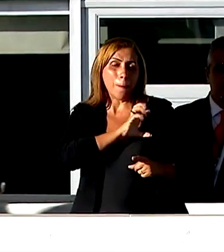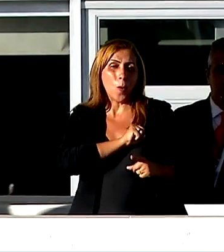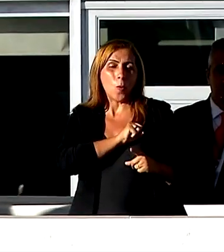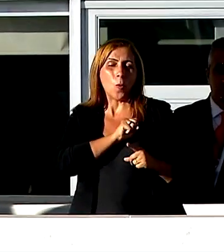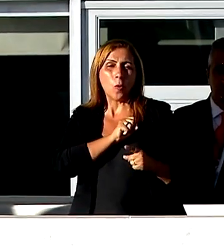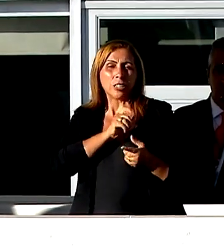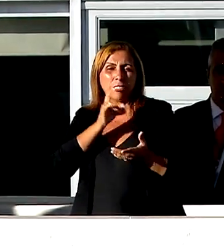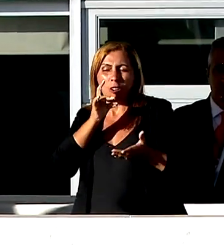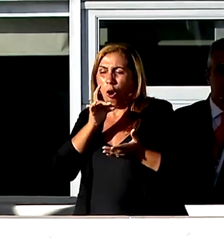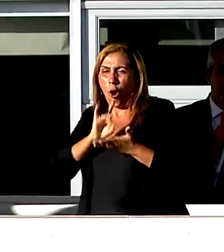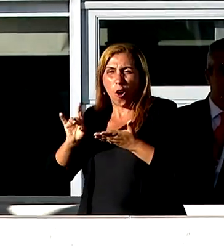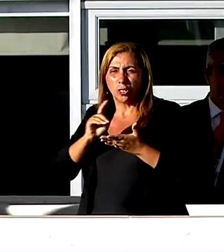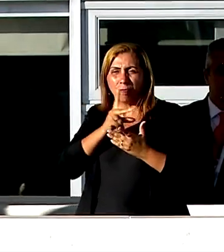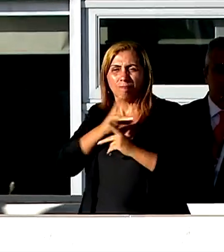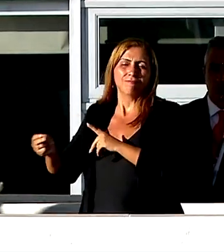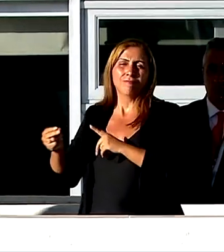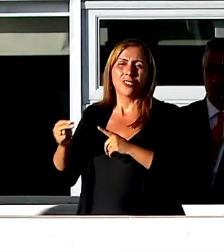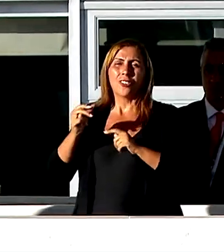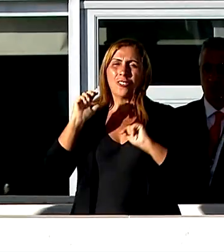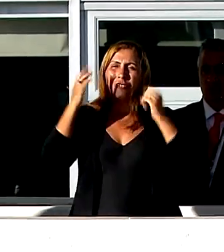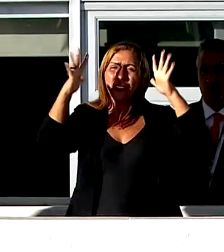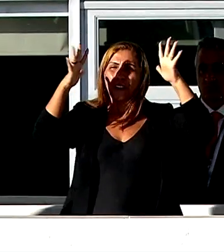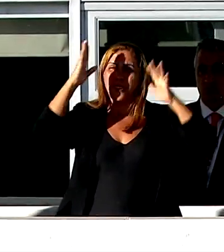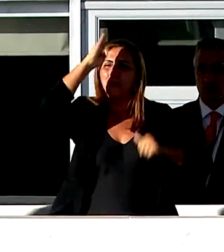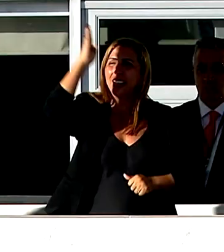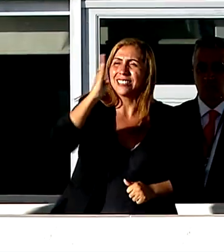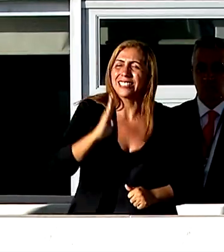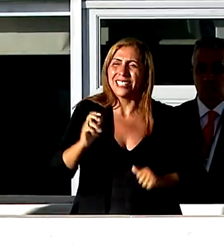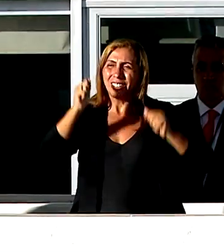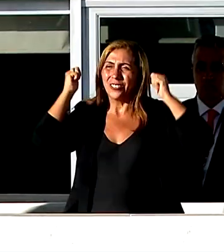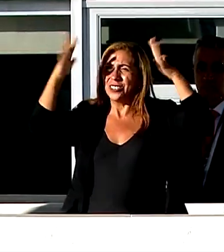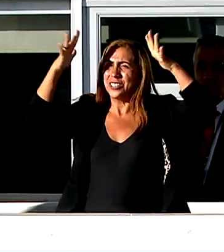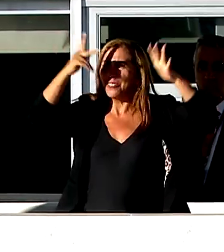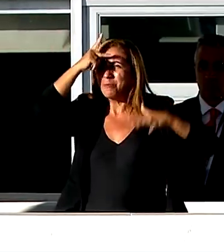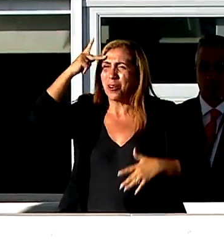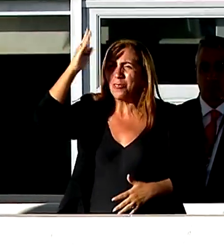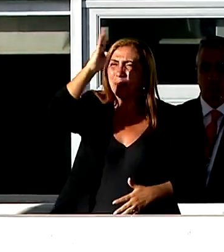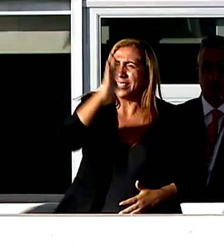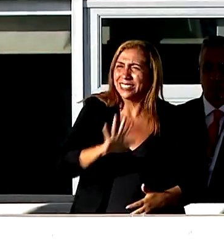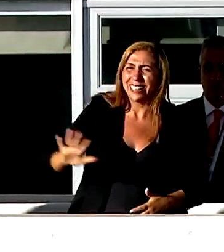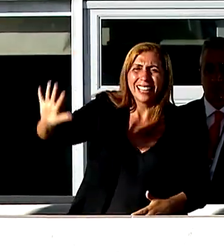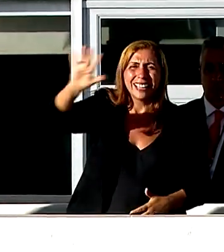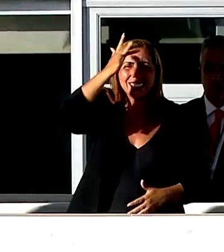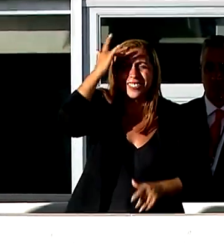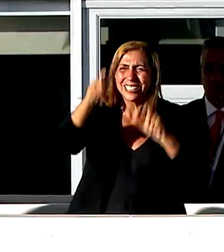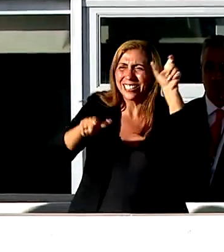derrotou o ódio. Viva o Brasil e viva o povo brasileiro!